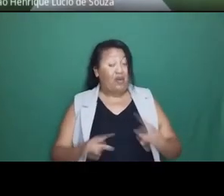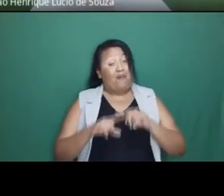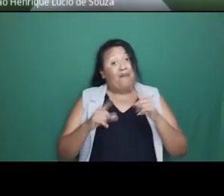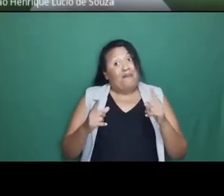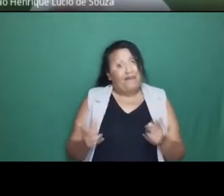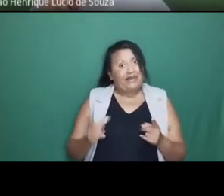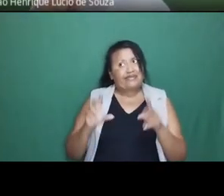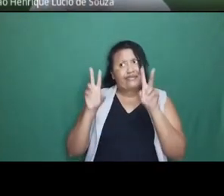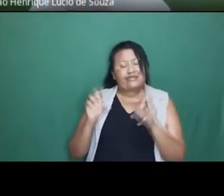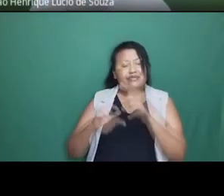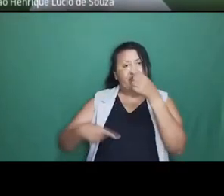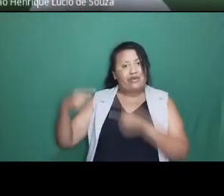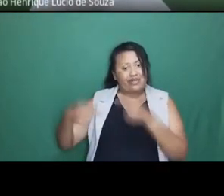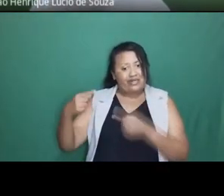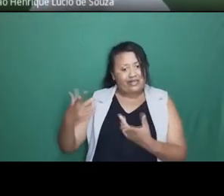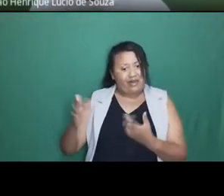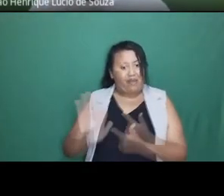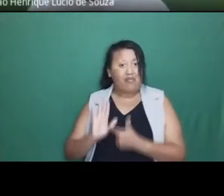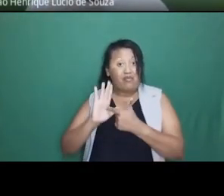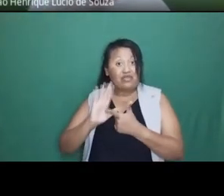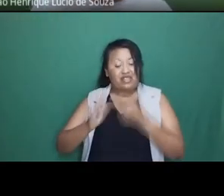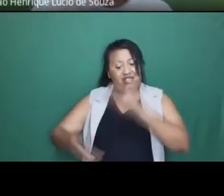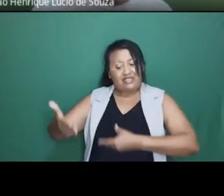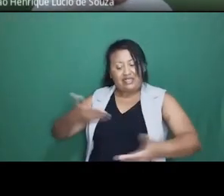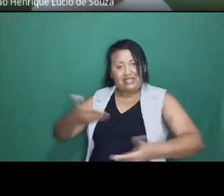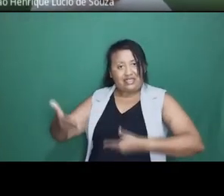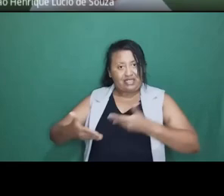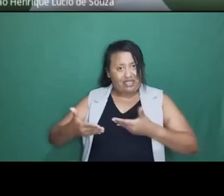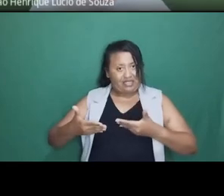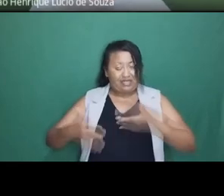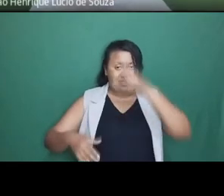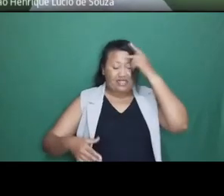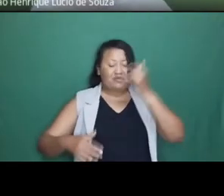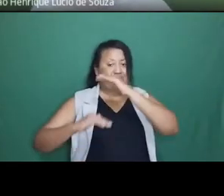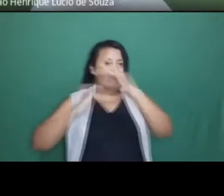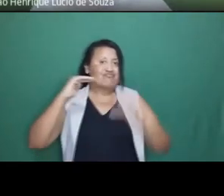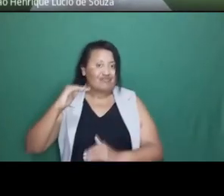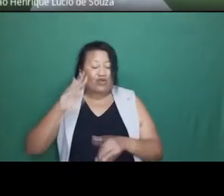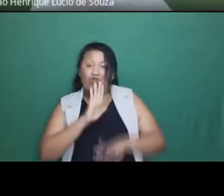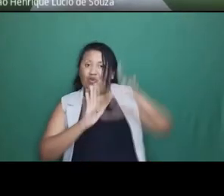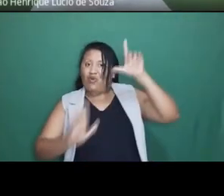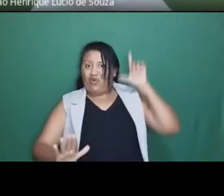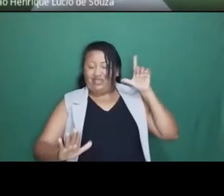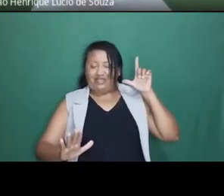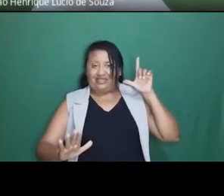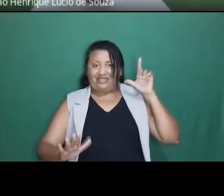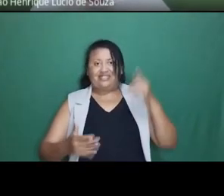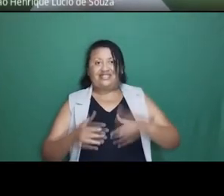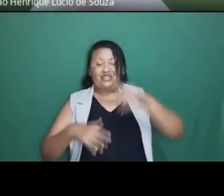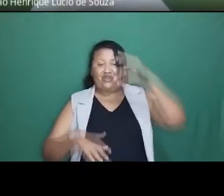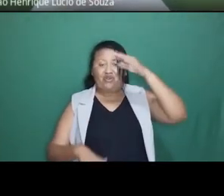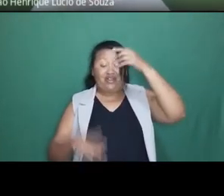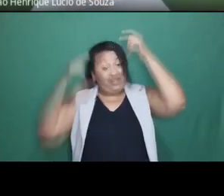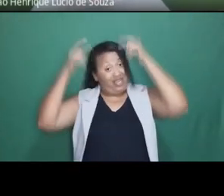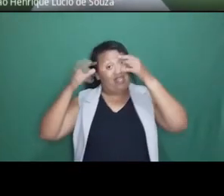termos políticos sinalizava a transição dos súbitos do antigo regime para cidadãos do estado contemporâneo